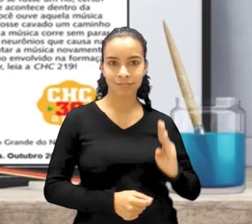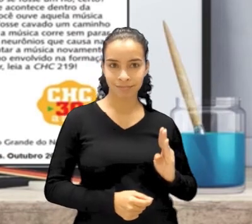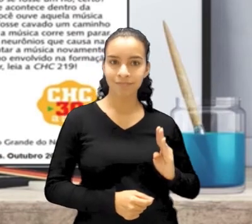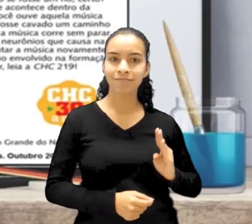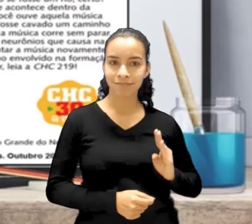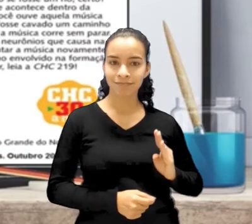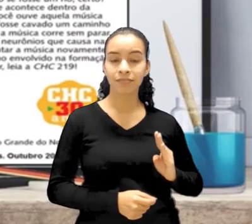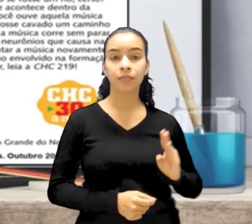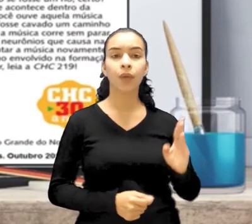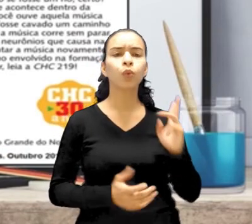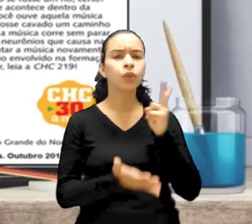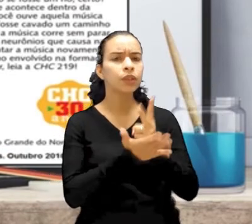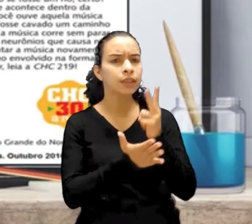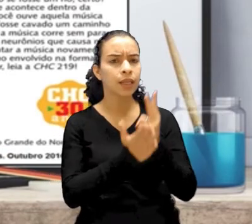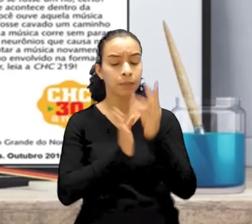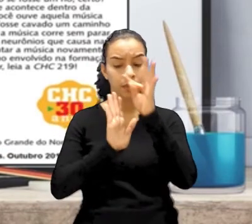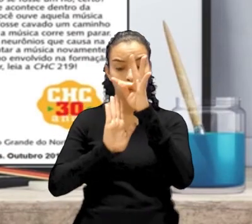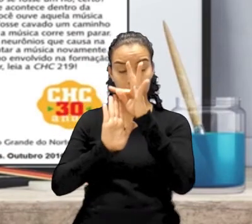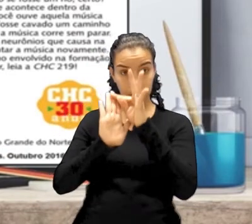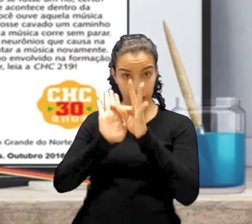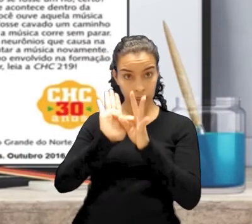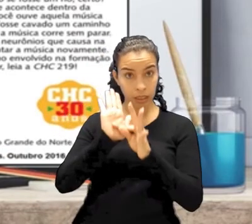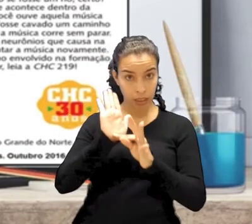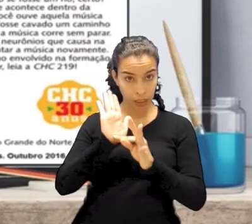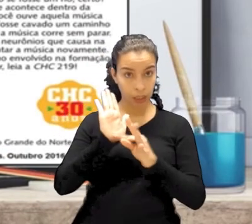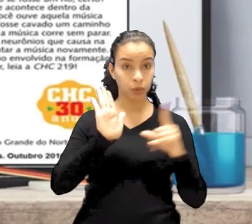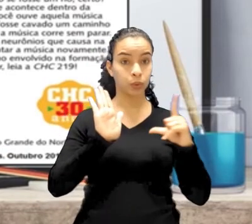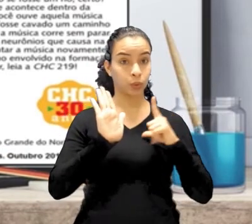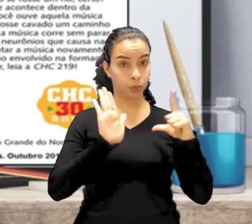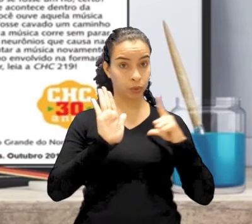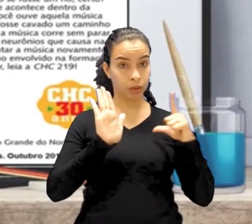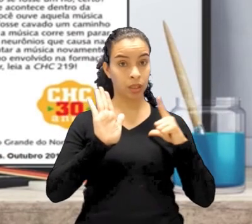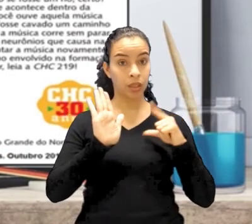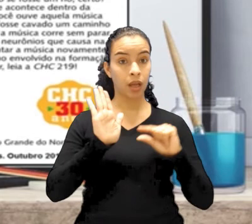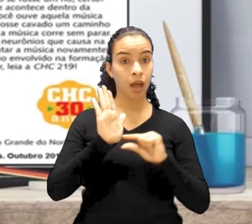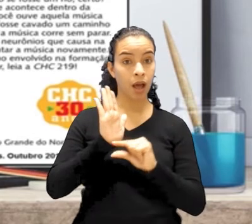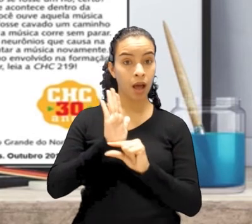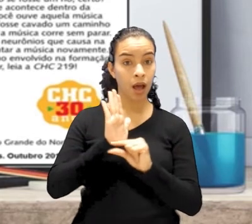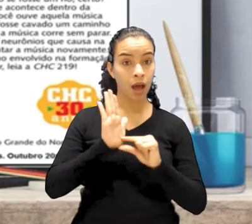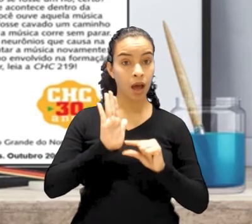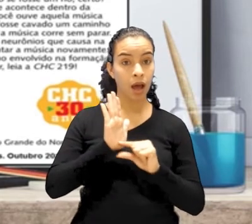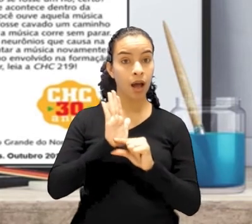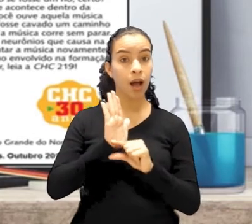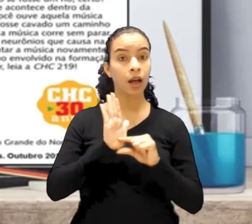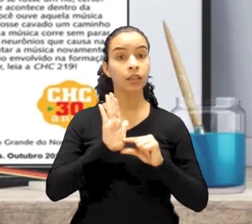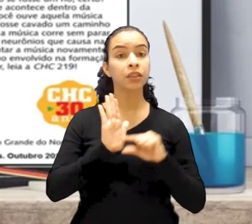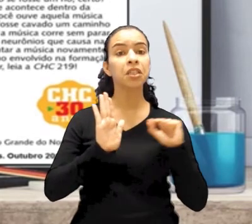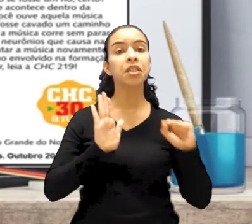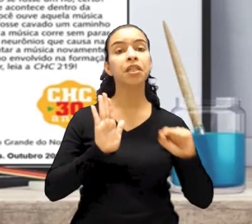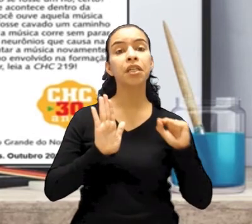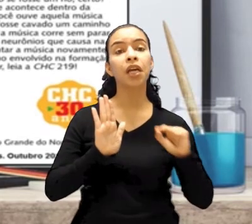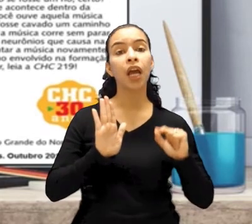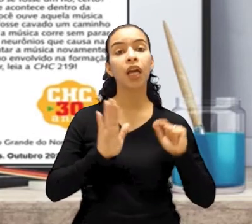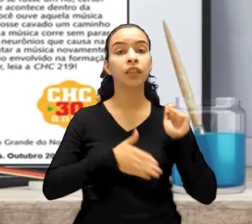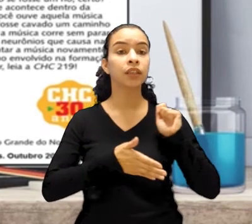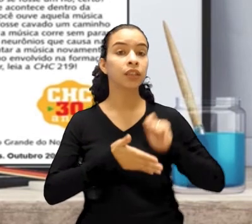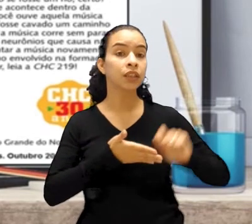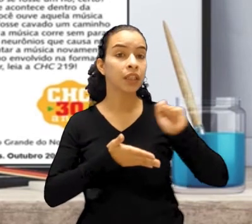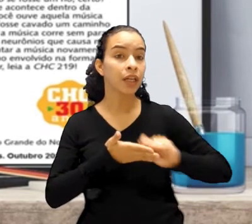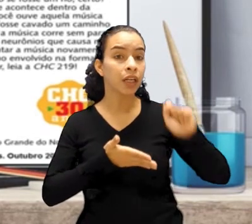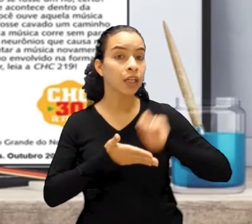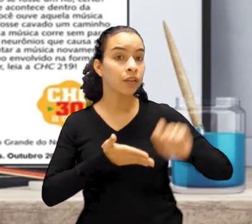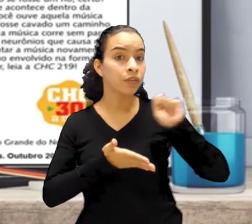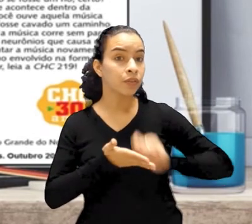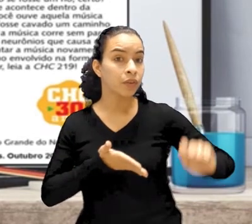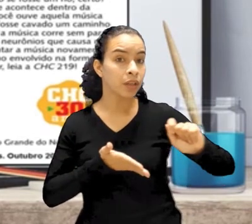texto de divulgação científica, normalmente ele tem a fonte do texto, quem produziu,